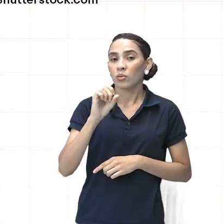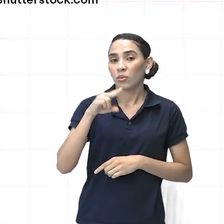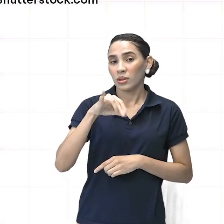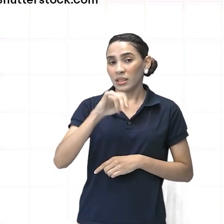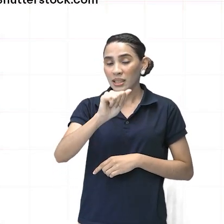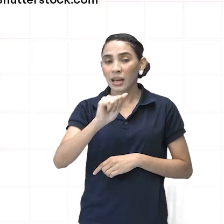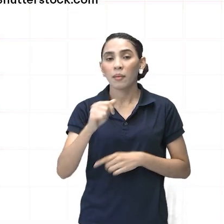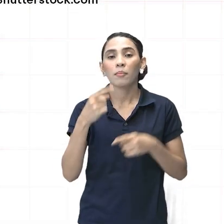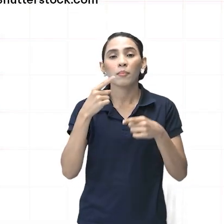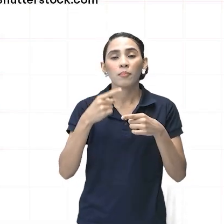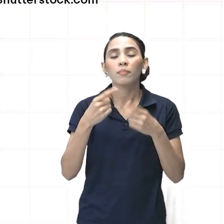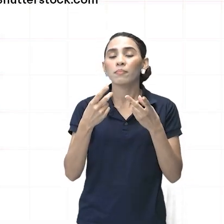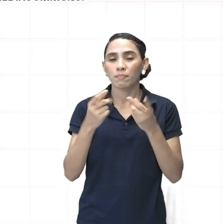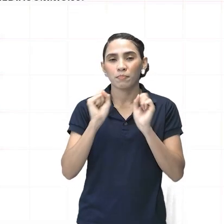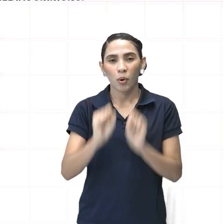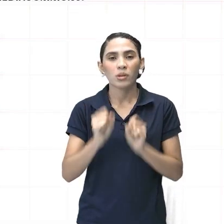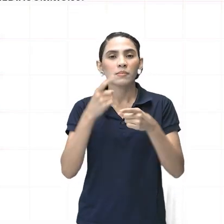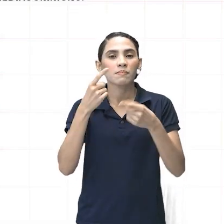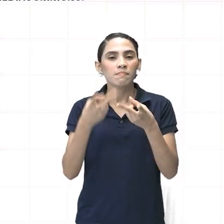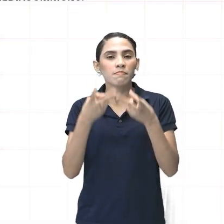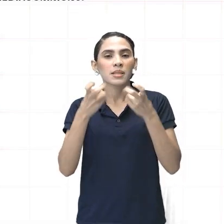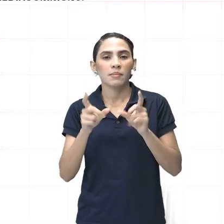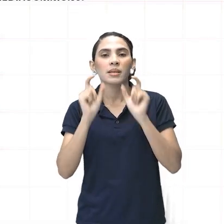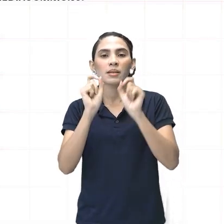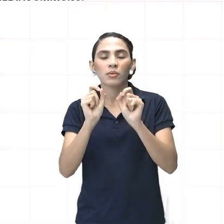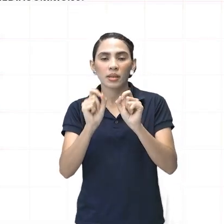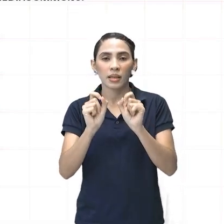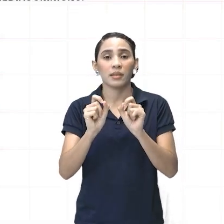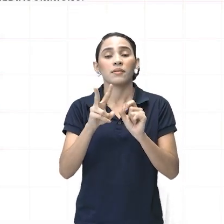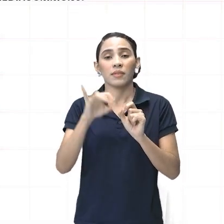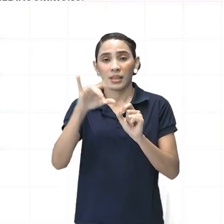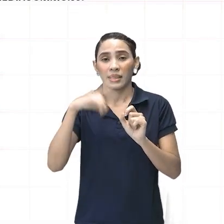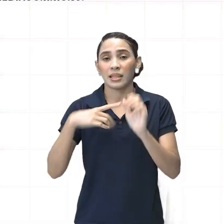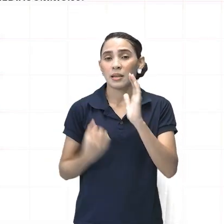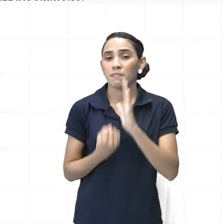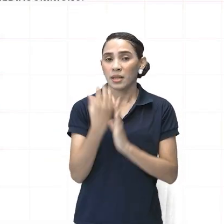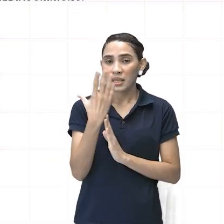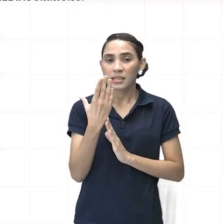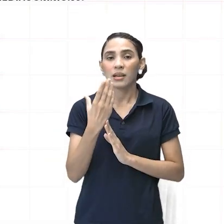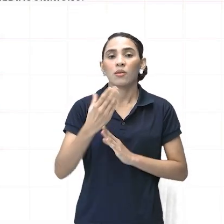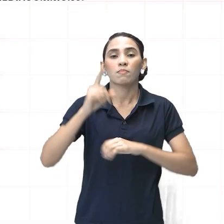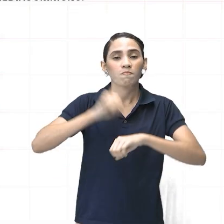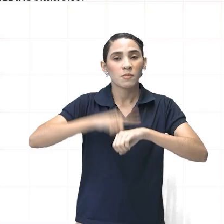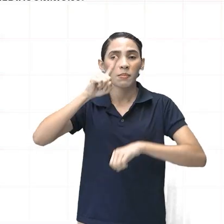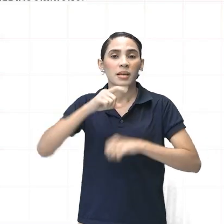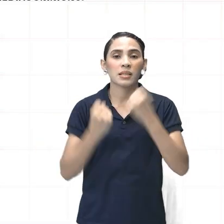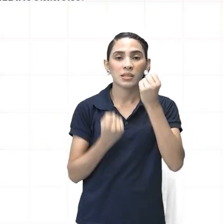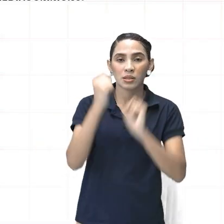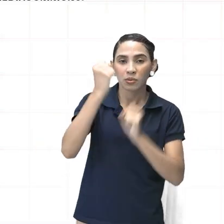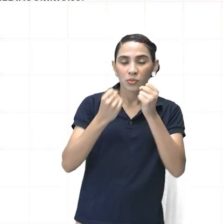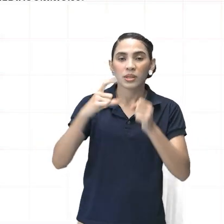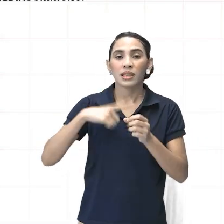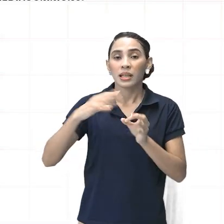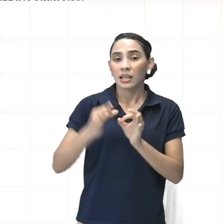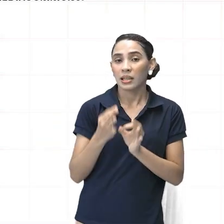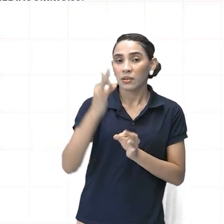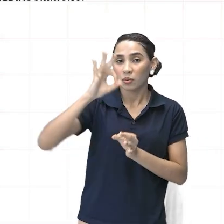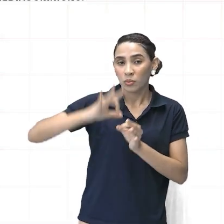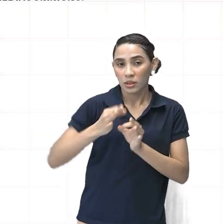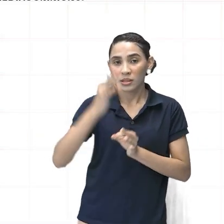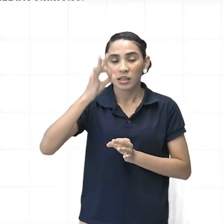também que vai ocorrer o quê? O surgimento das primeiras indústrias, né? Tem ali o artesanato, do artesanato